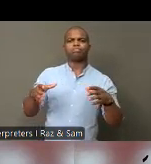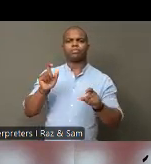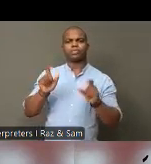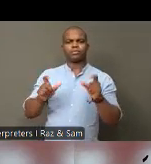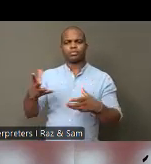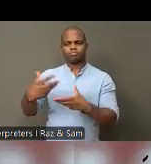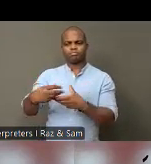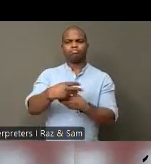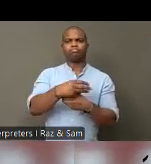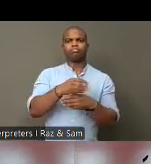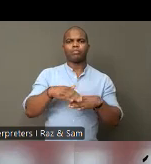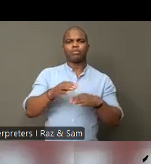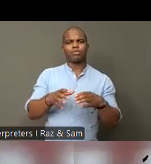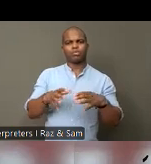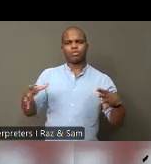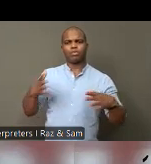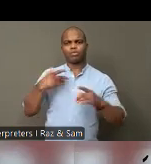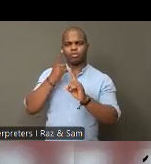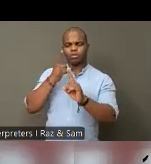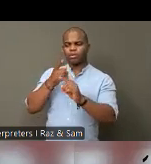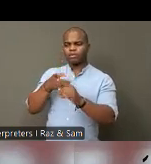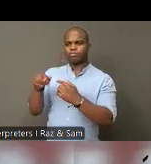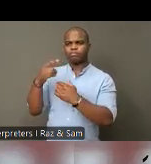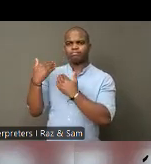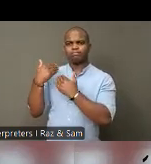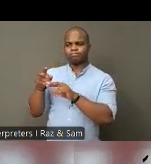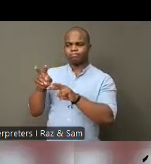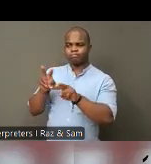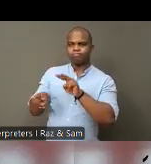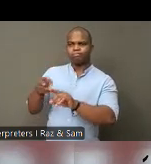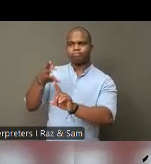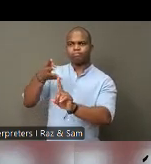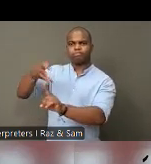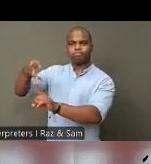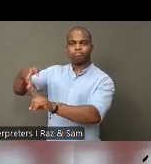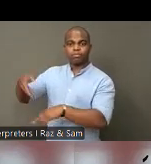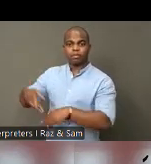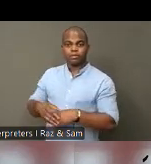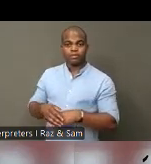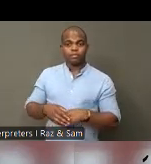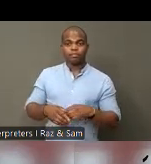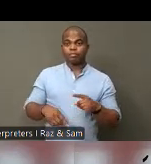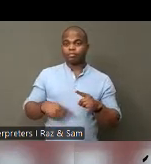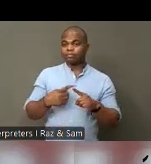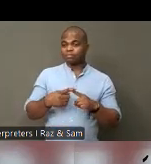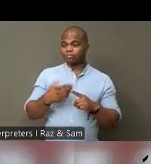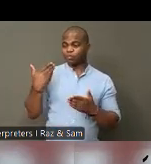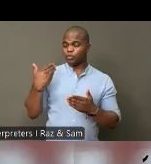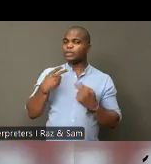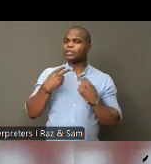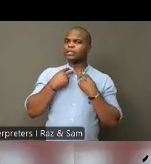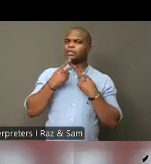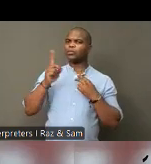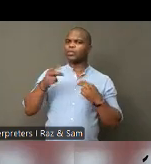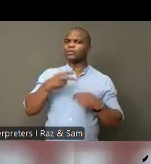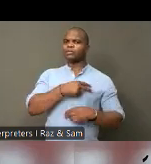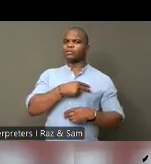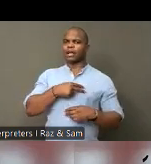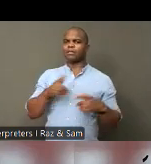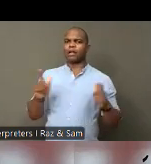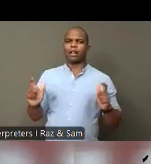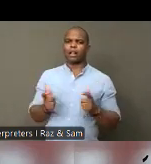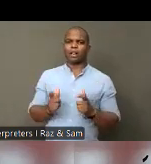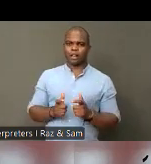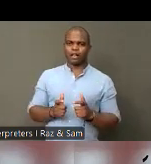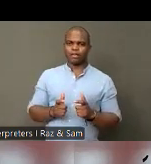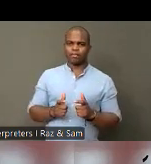se nós não tivéssemos os recursos. E no Ministério, atualmente, nós desenvolvemos 18 diferentes programas de treinamento.